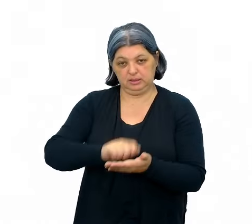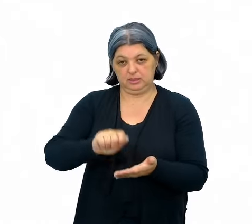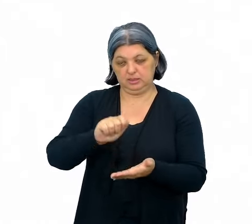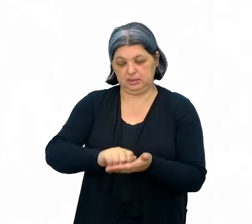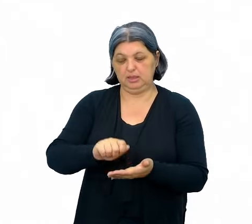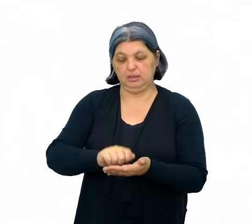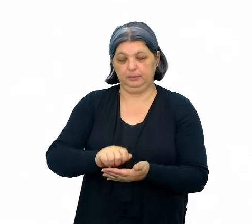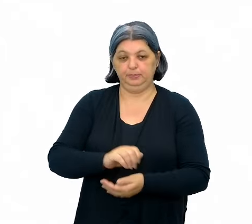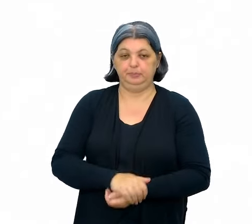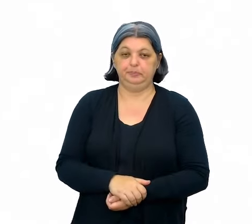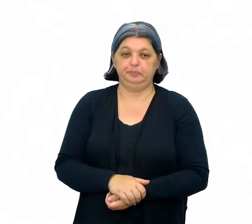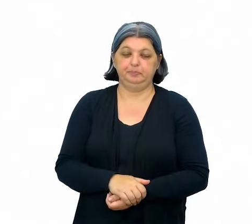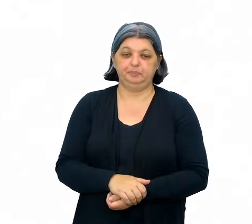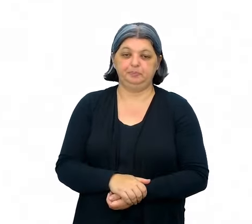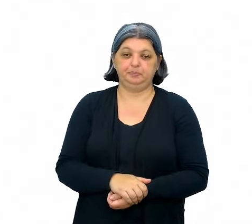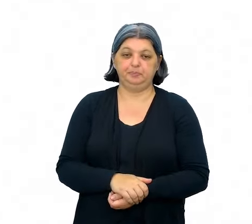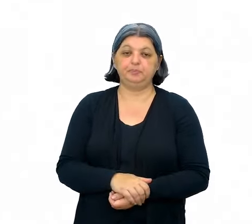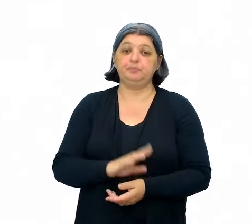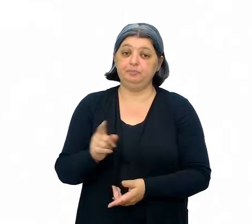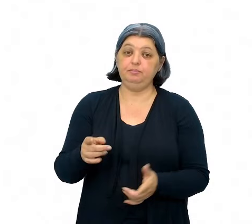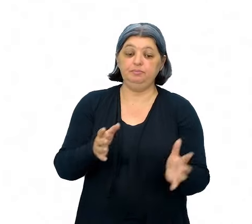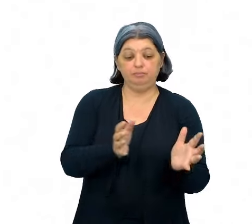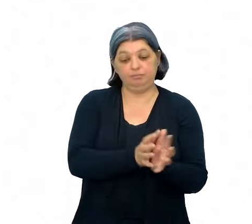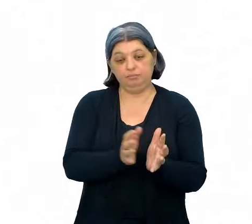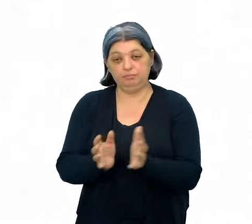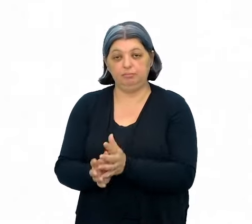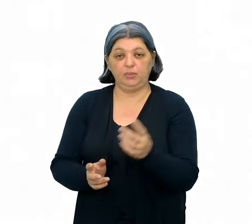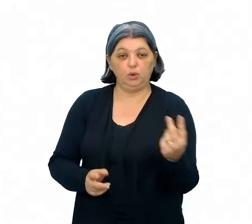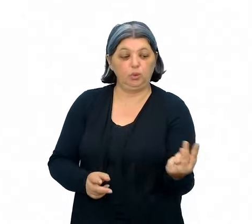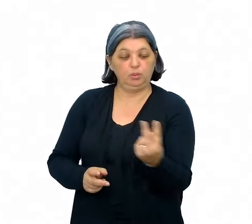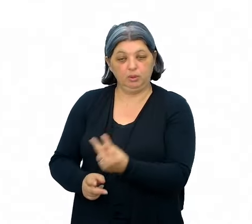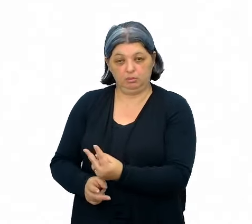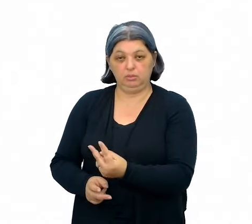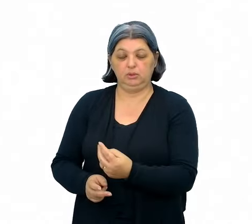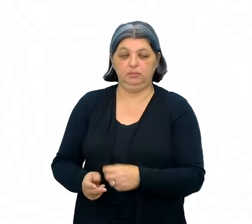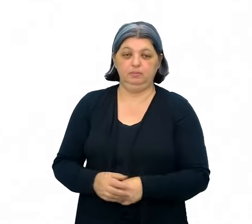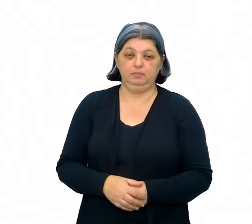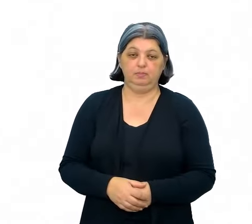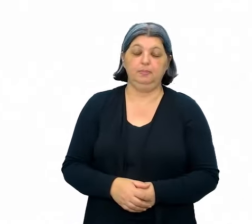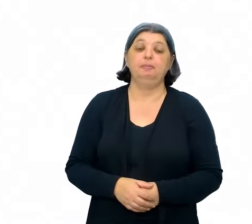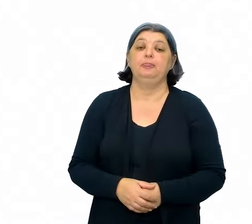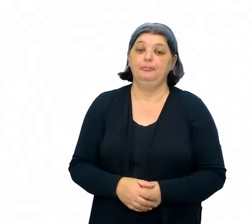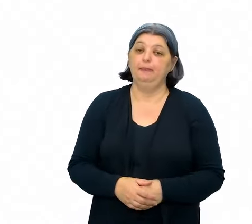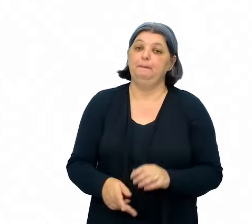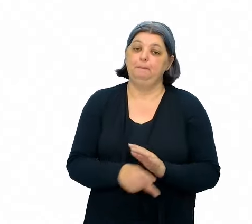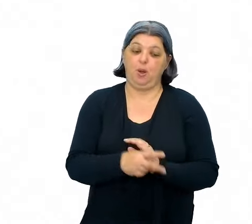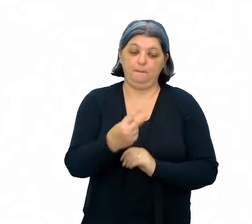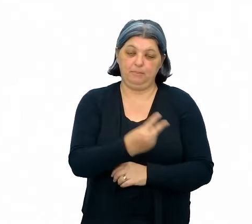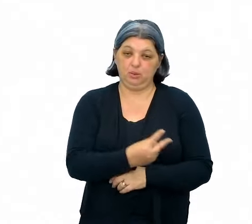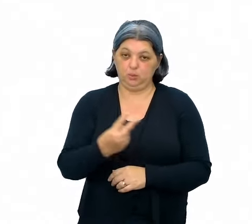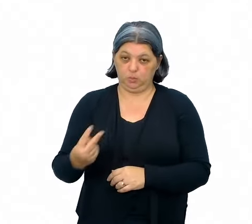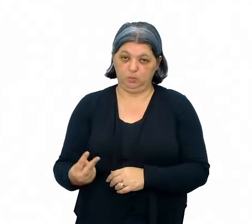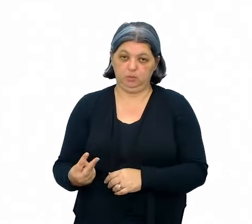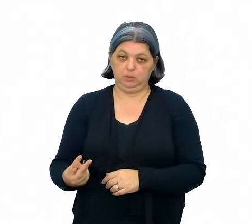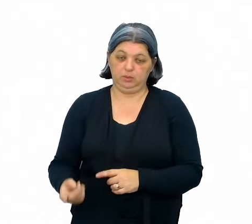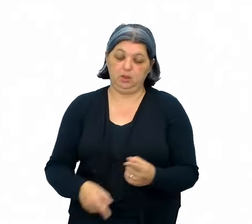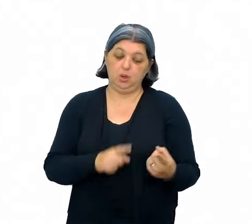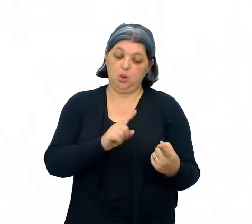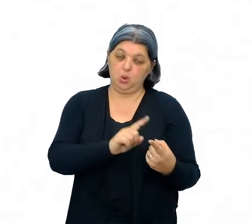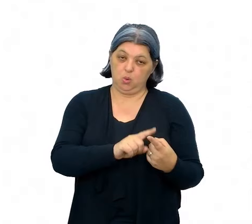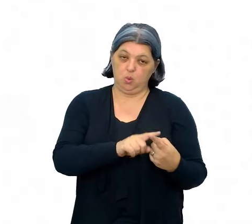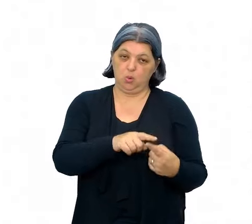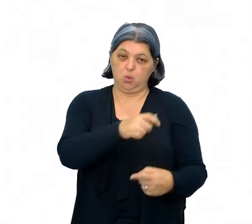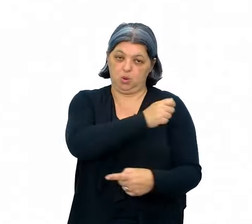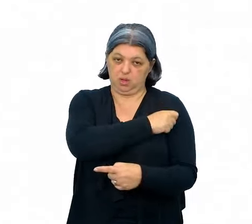eu faço aqui as duplas, né? Nesse caso, é uma dupla produtiva. Um estudante que já